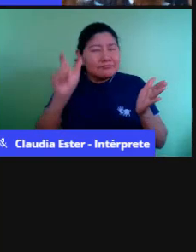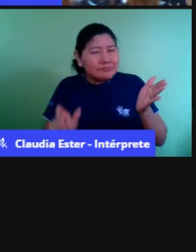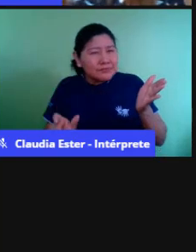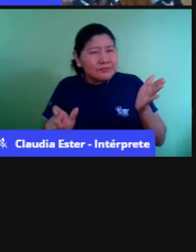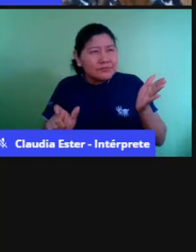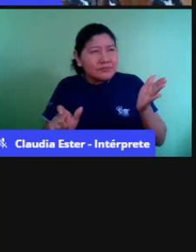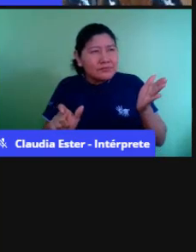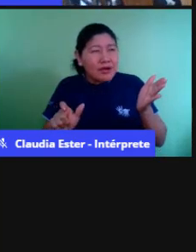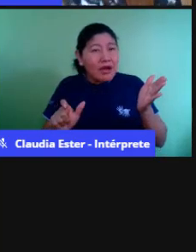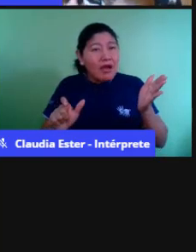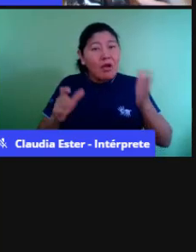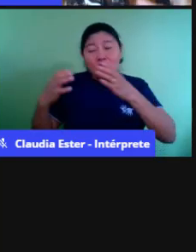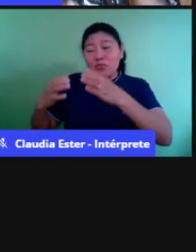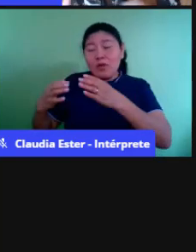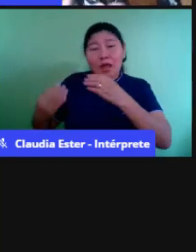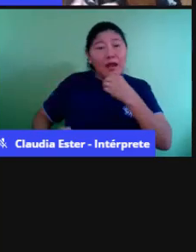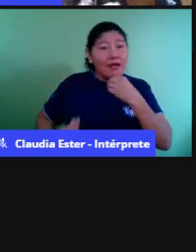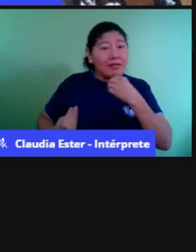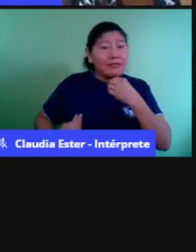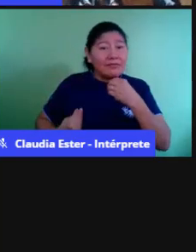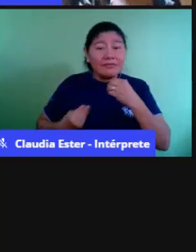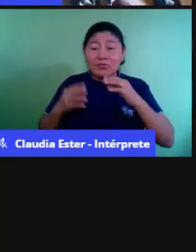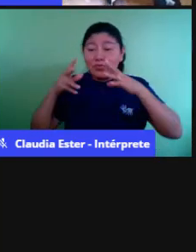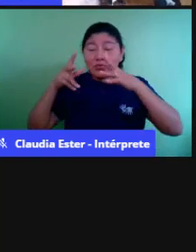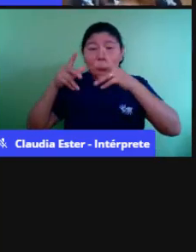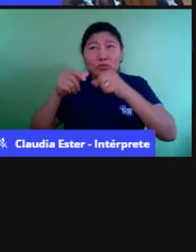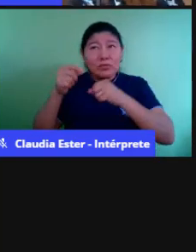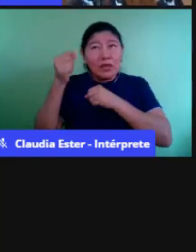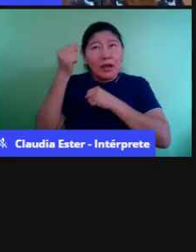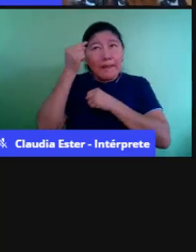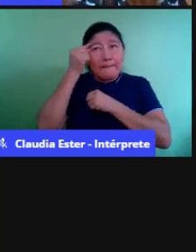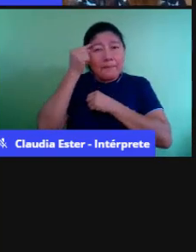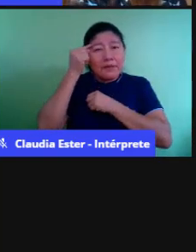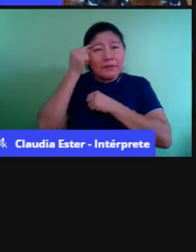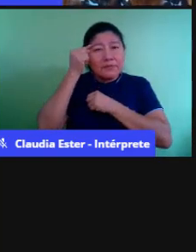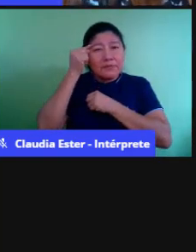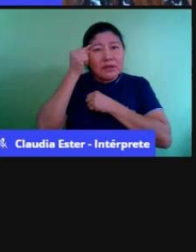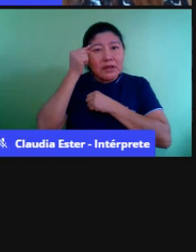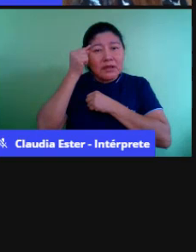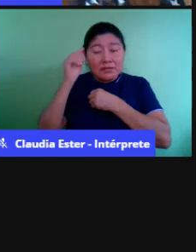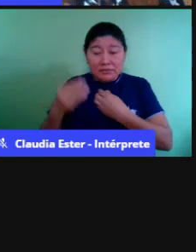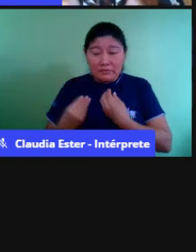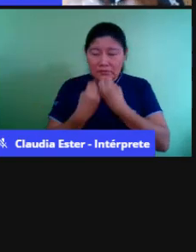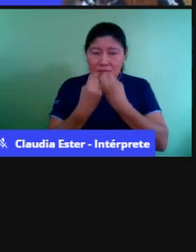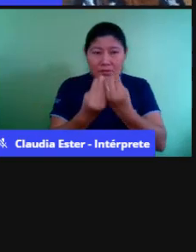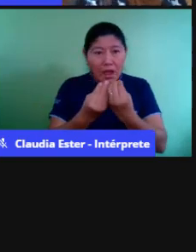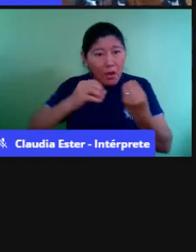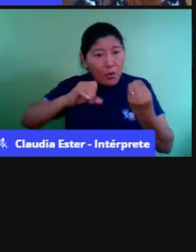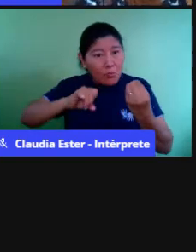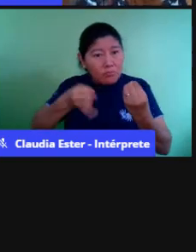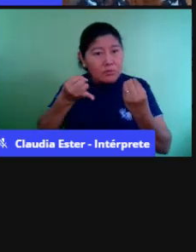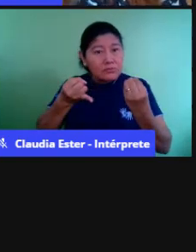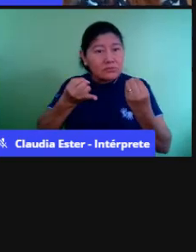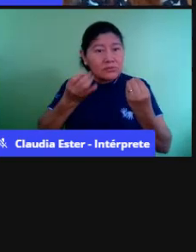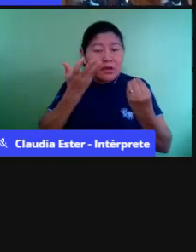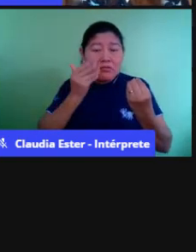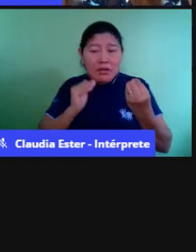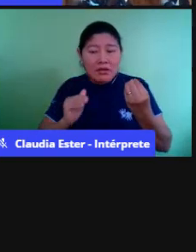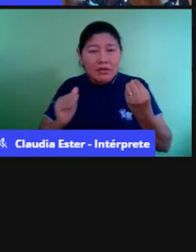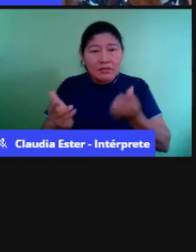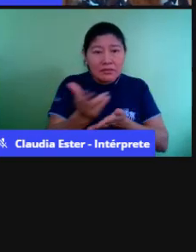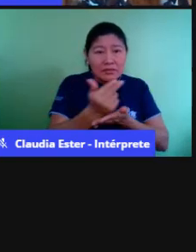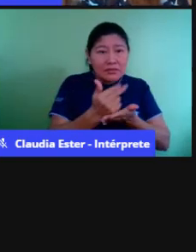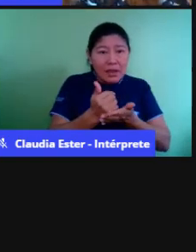ele vive, né? Então, quando a criança, quanto mais oportunidade ela tiver de desenhar,